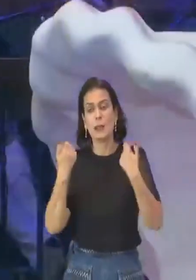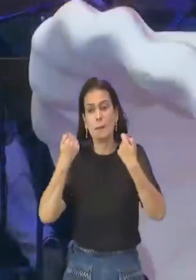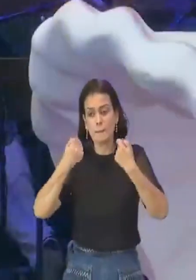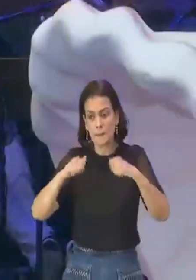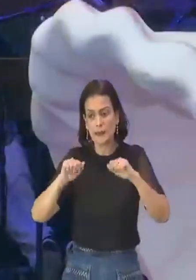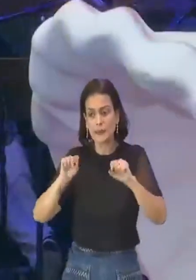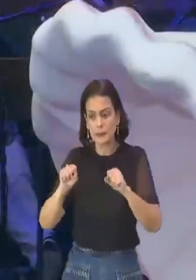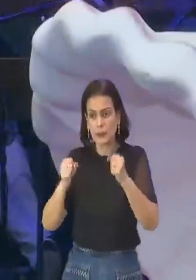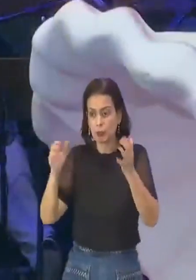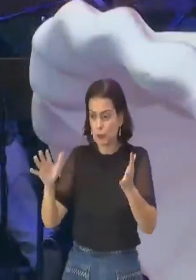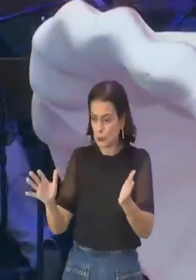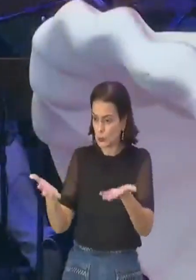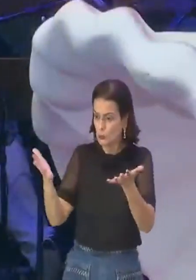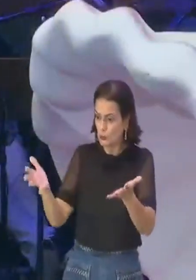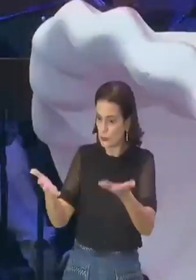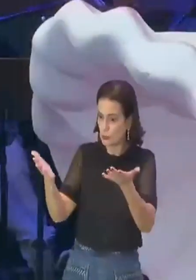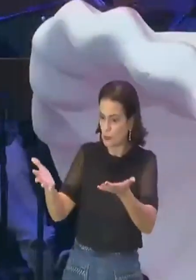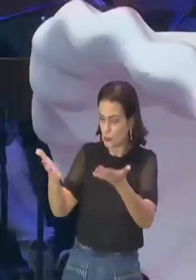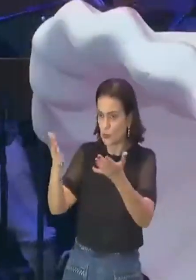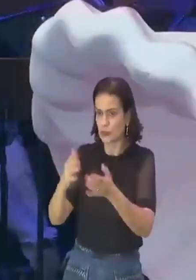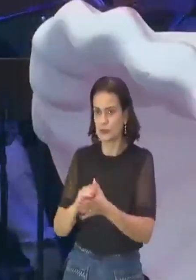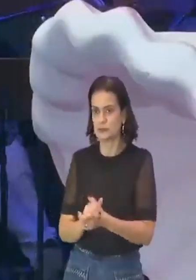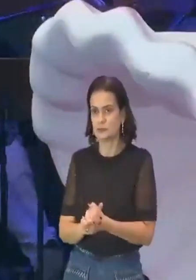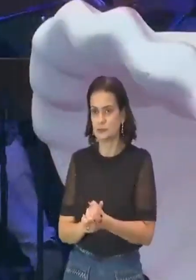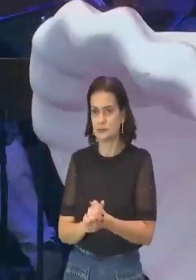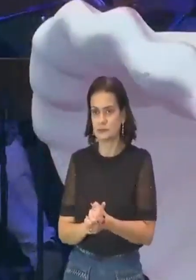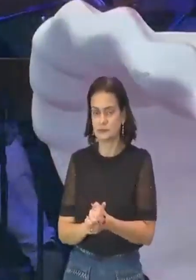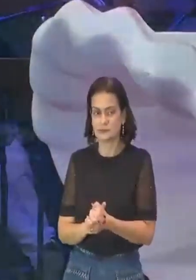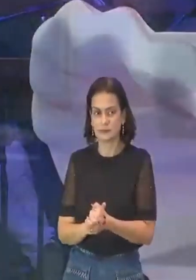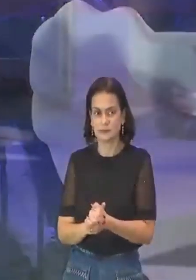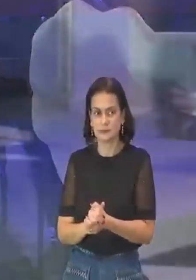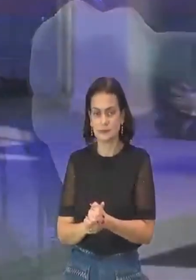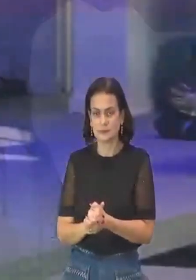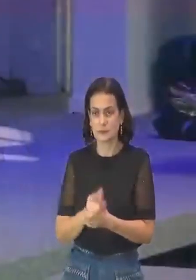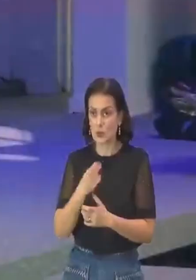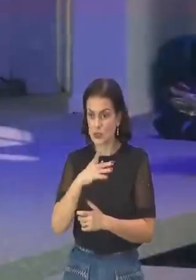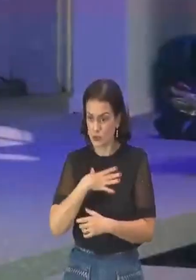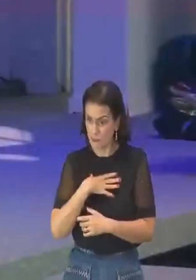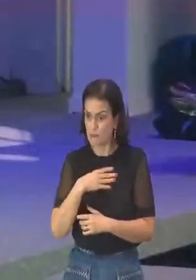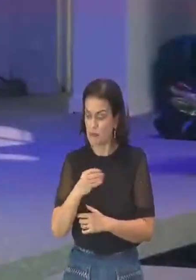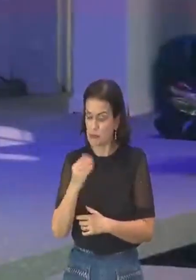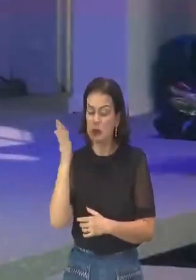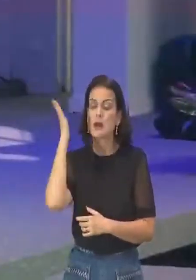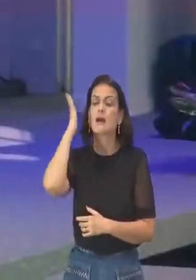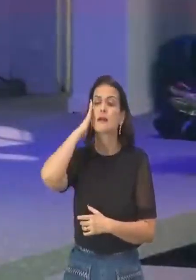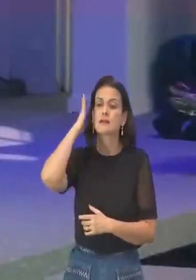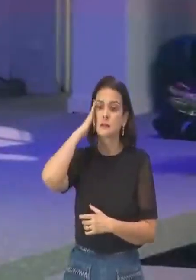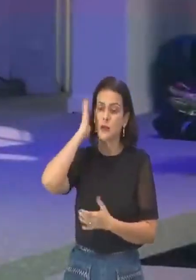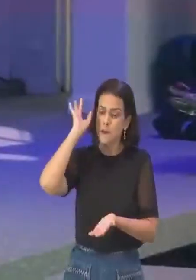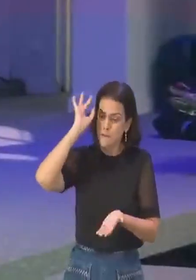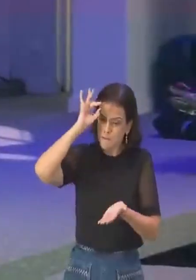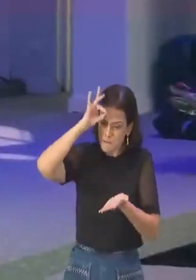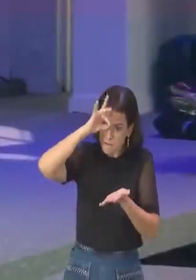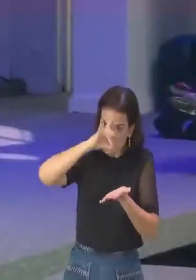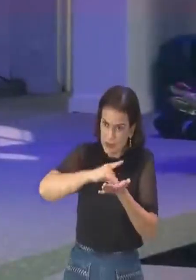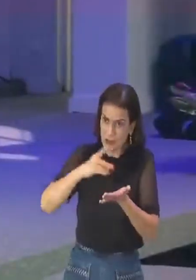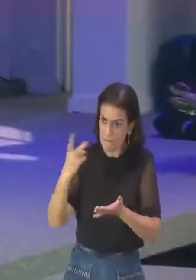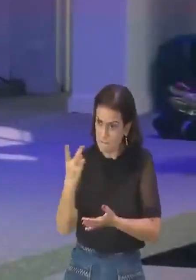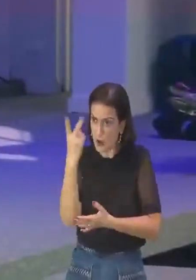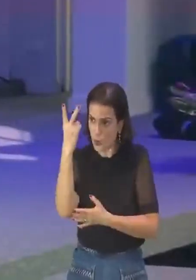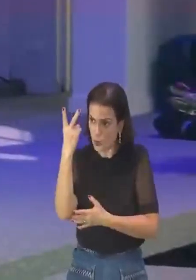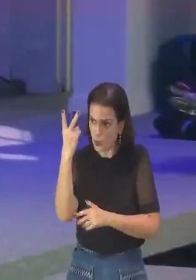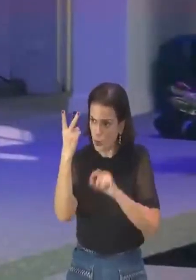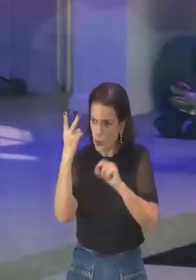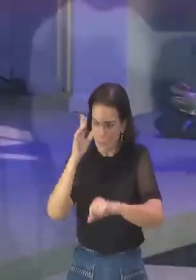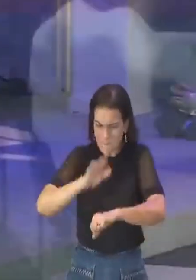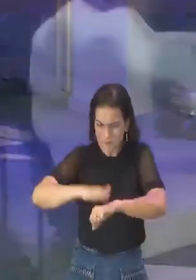continuar incentivando a sua pérola a reconhecer que o verdadeiro valor, o